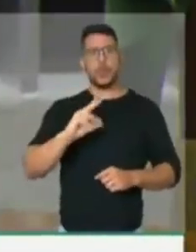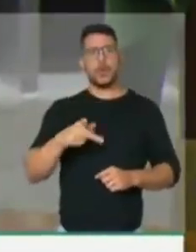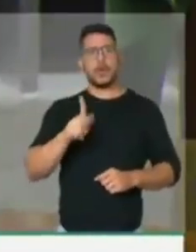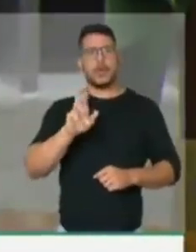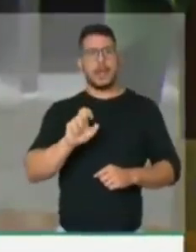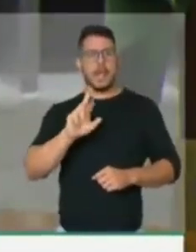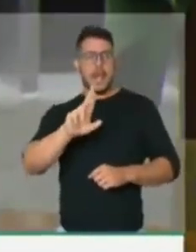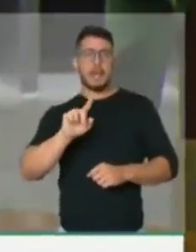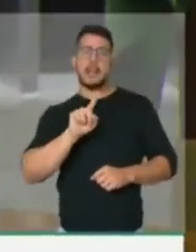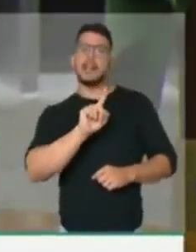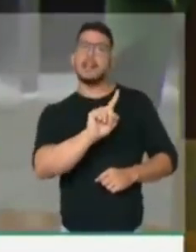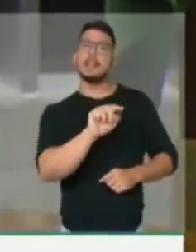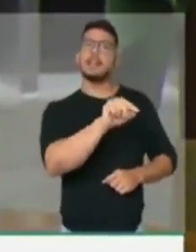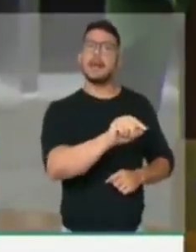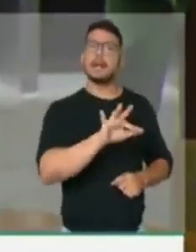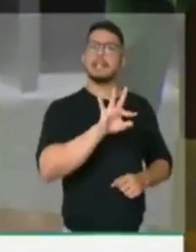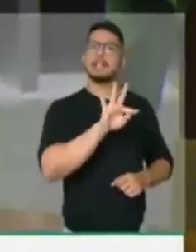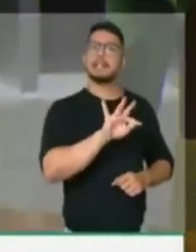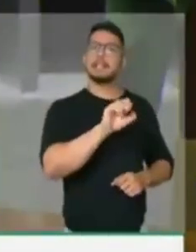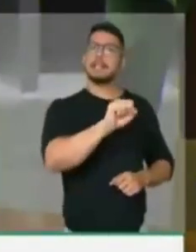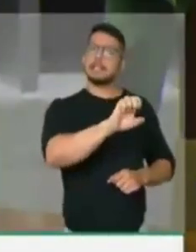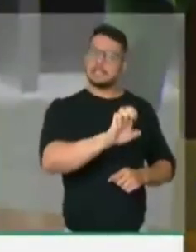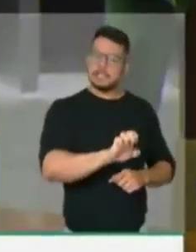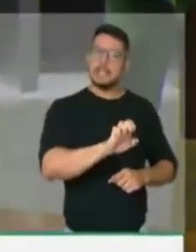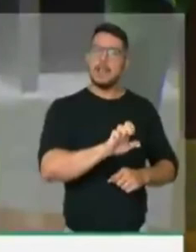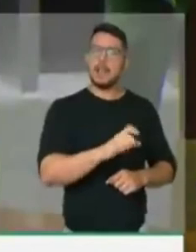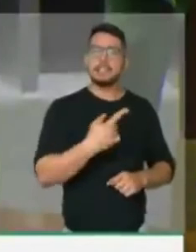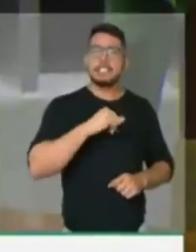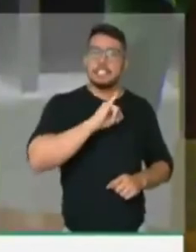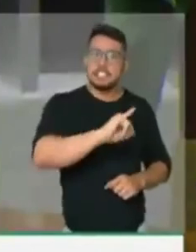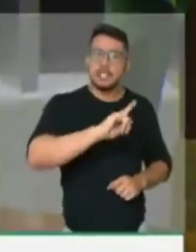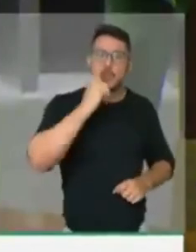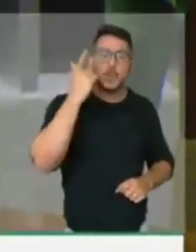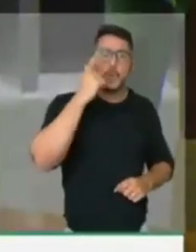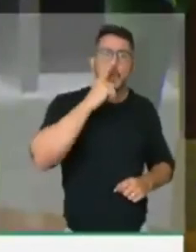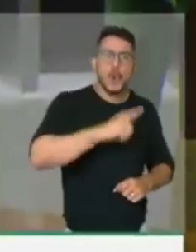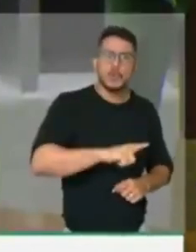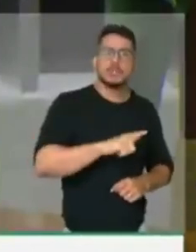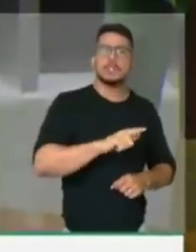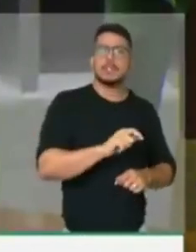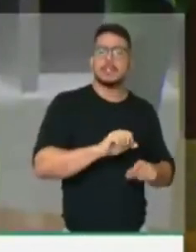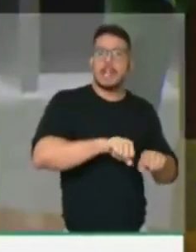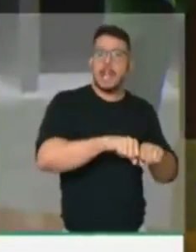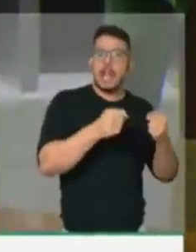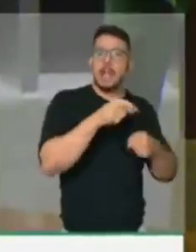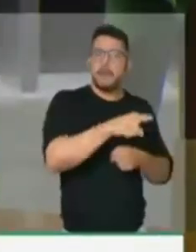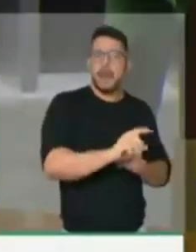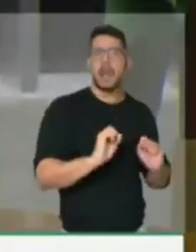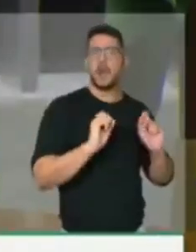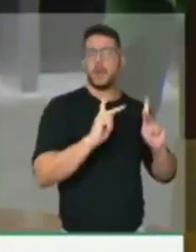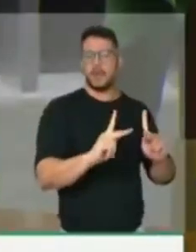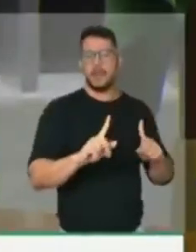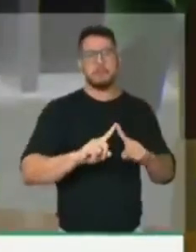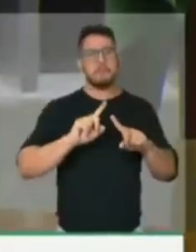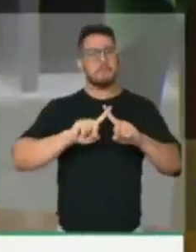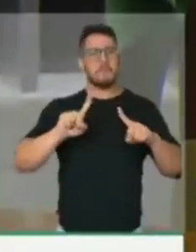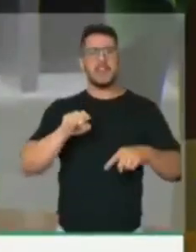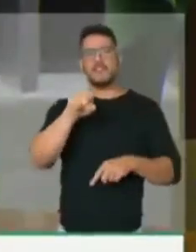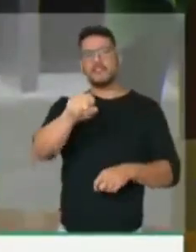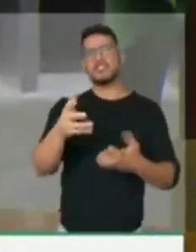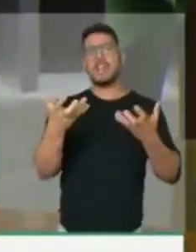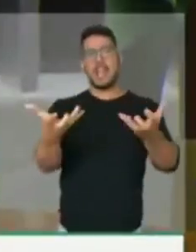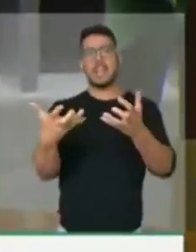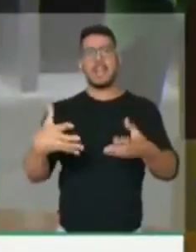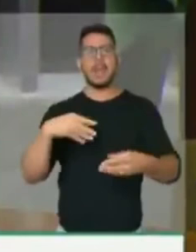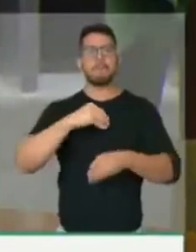a gente passa, essa casa passa a defender também o voto no papelzinho. O senhor está querendo é tumultuar, é arrumar desculpa